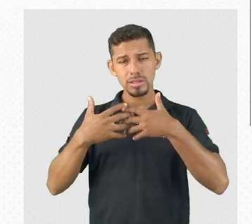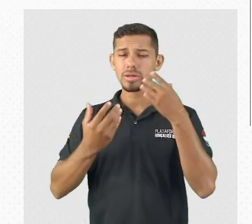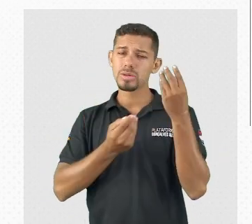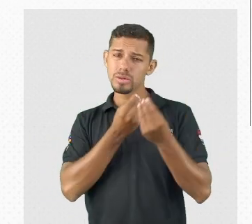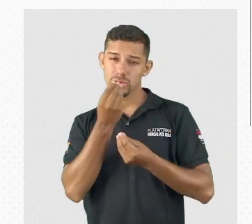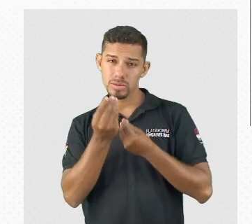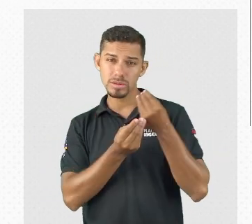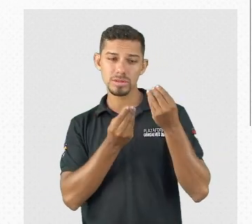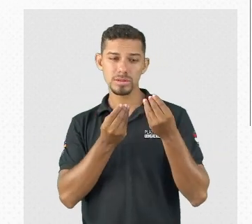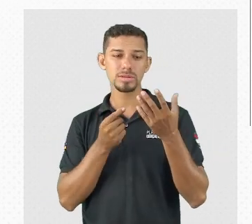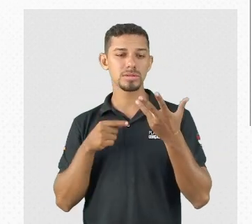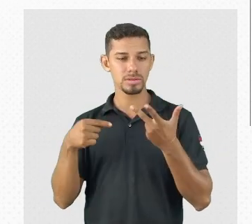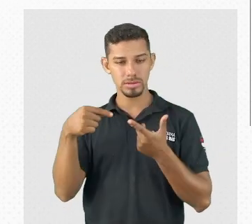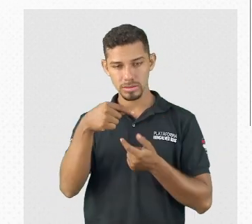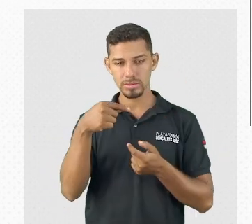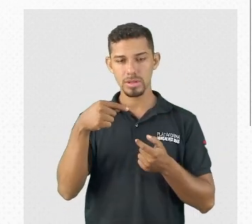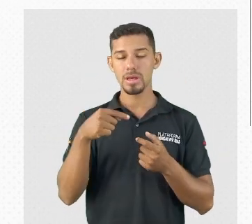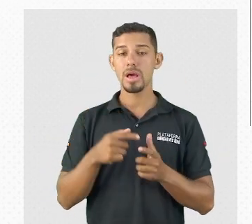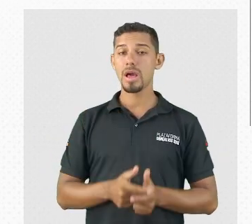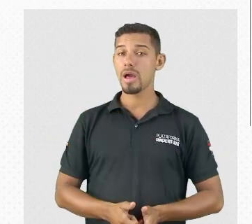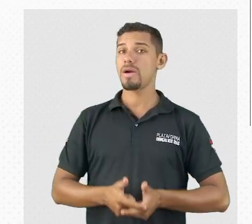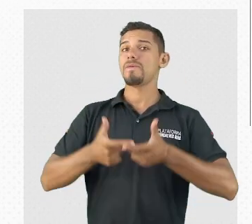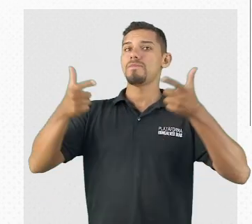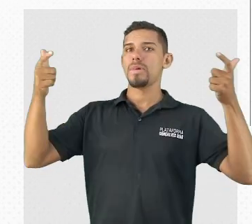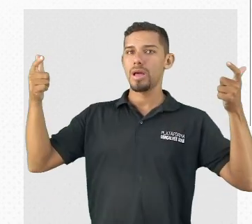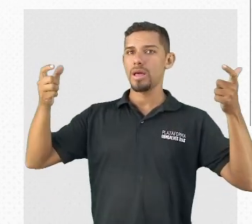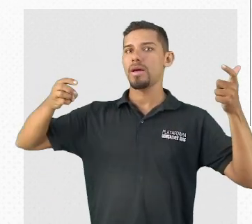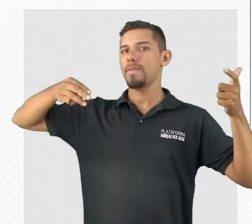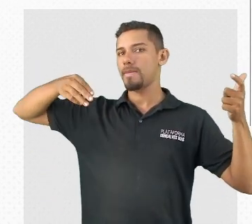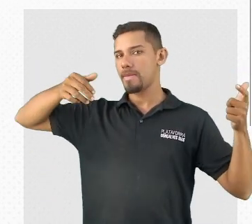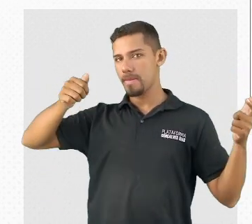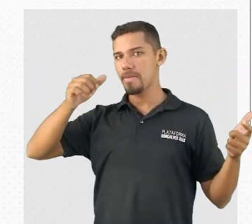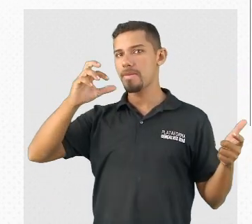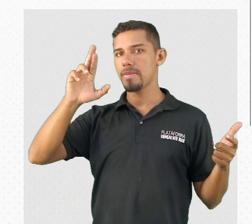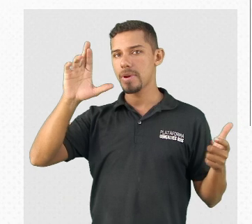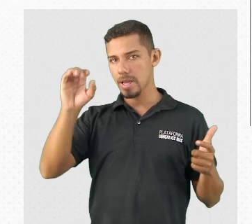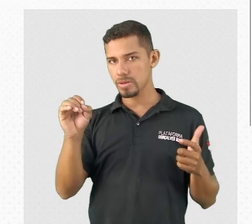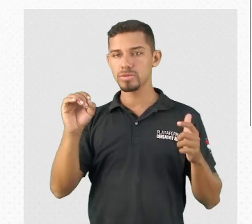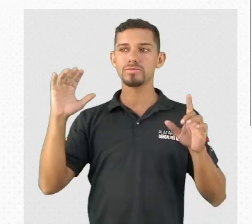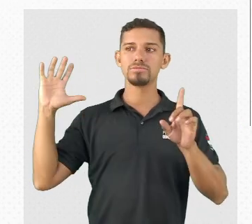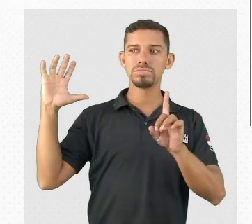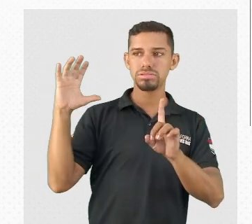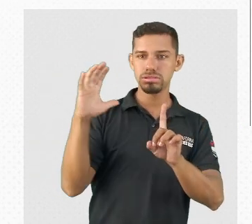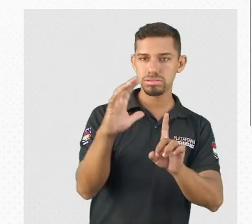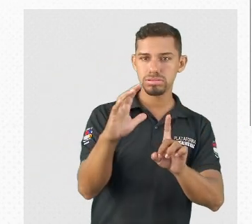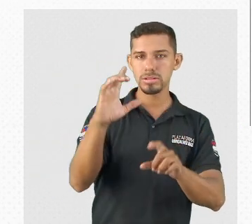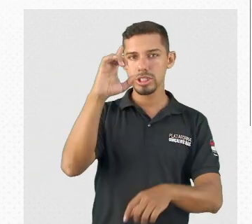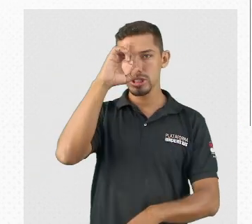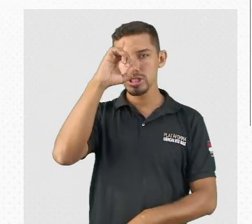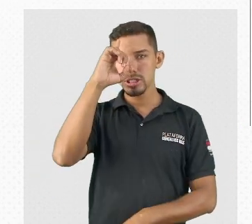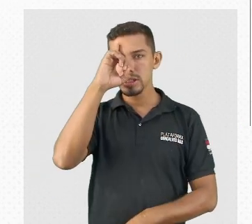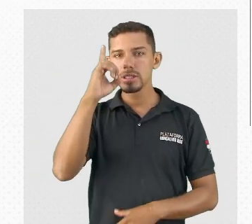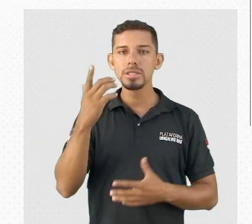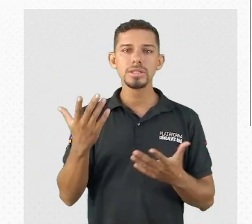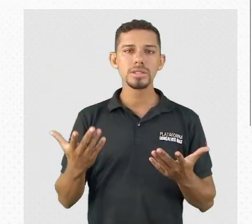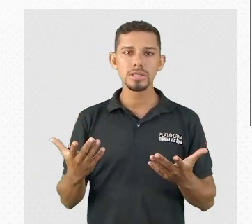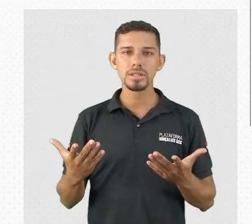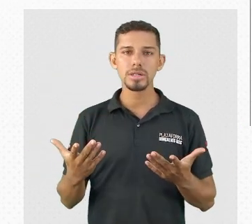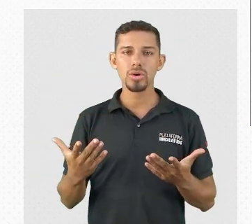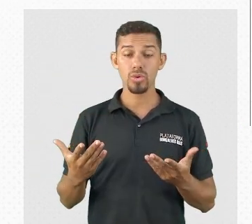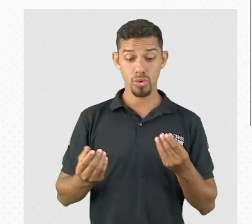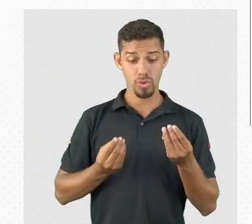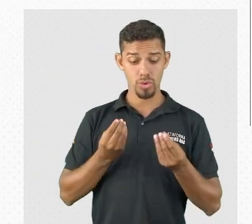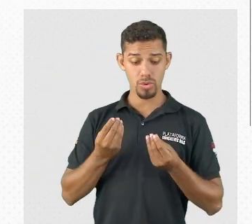decisões que são tomadas no nível macro podem influenciar o nosso dia a dia, né, e de que maneiras que a sua